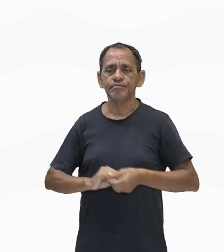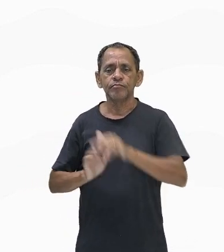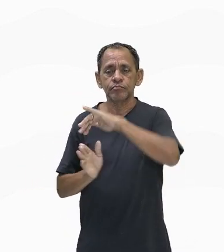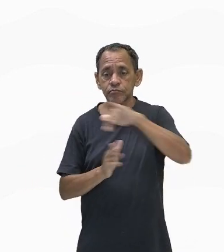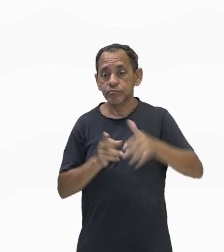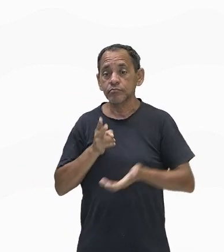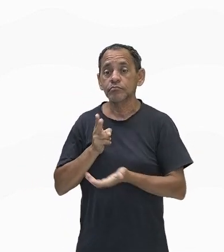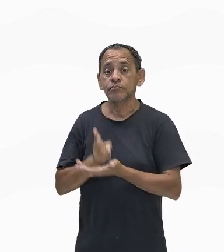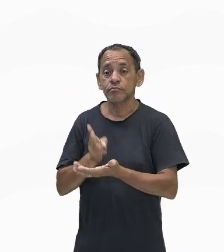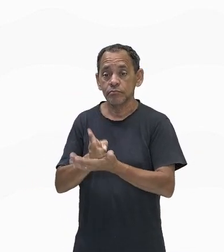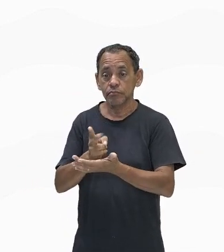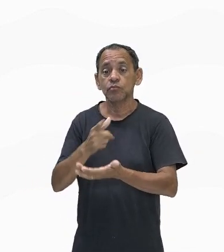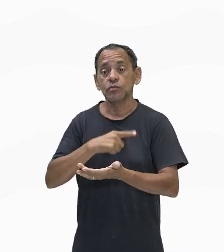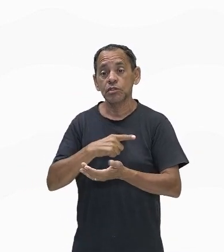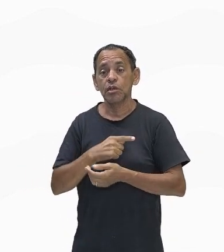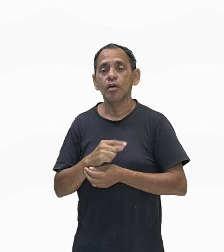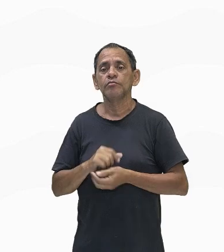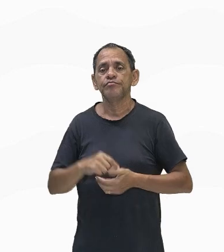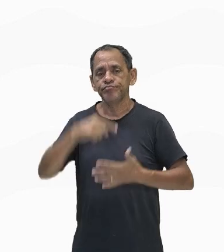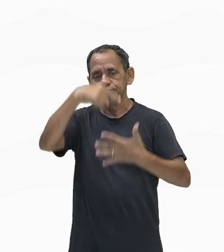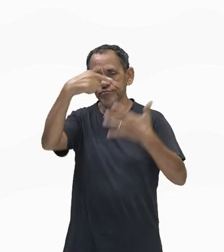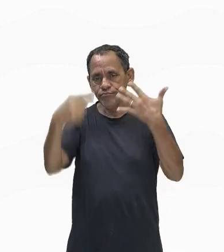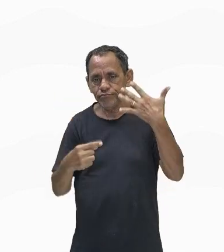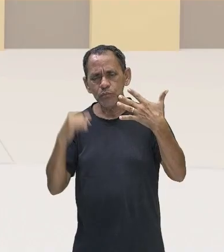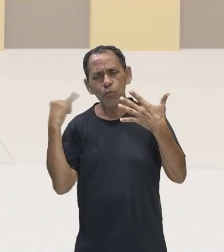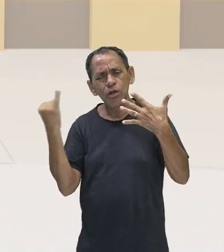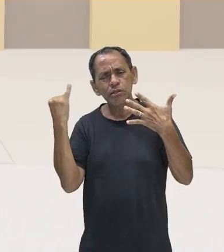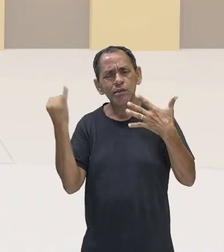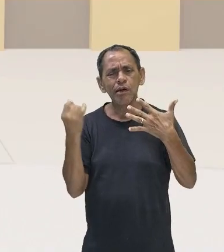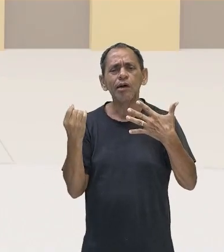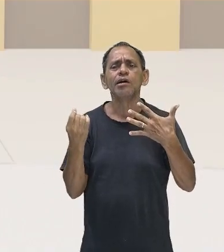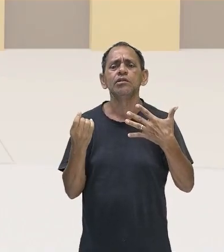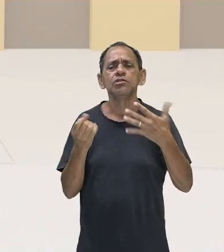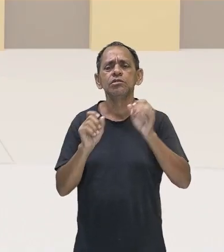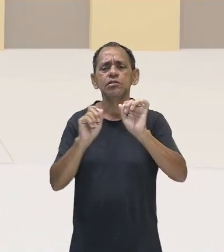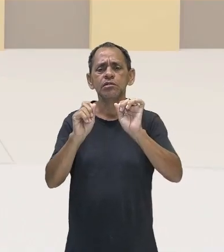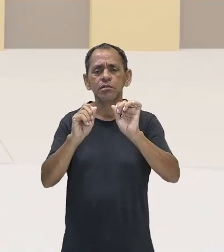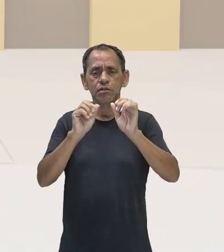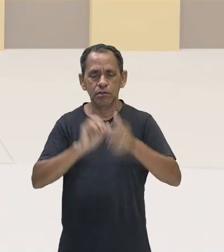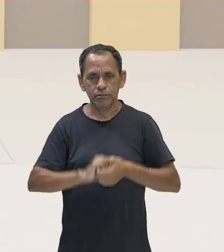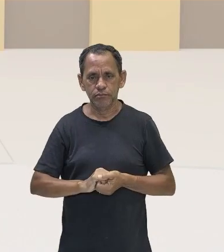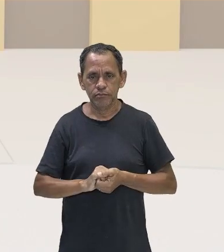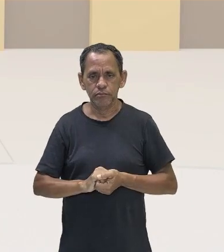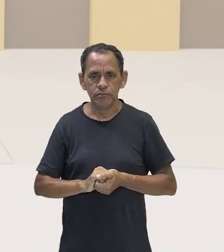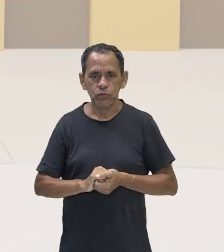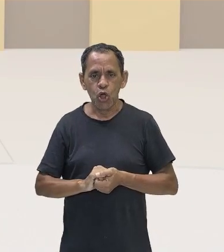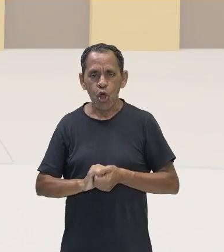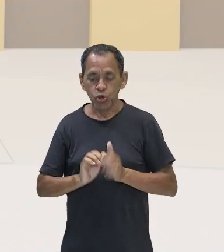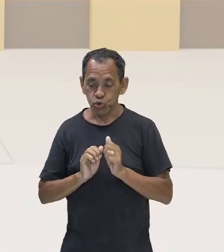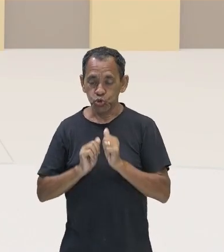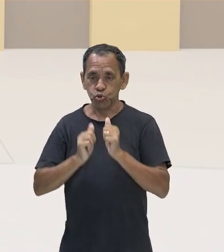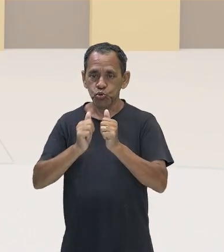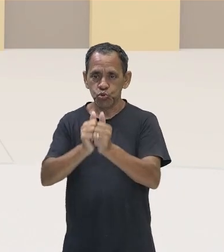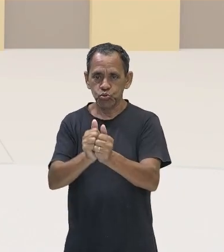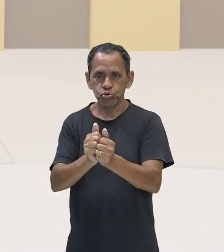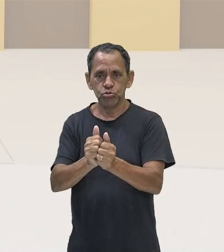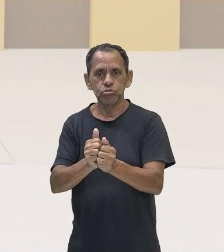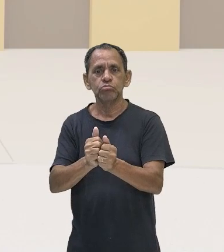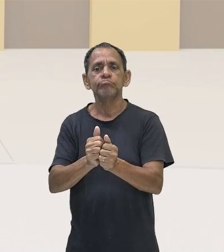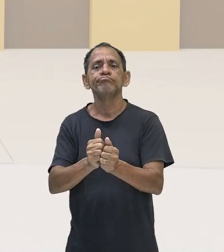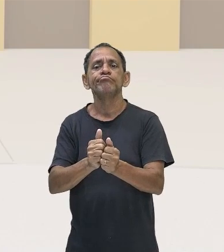um tópico muito importante, né? Que vai andar ali, vai acompanhar a autoestima, que é o